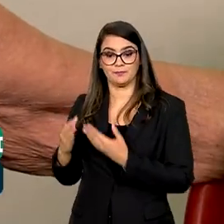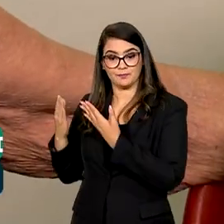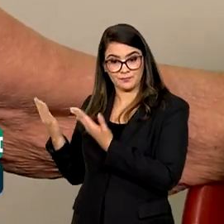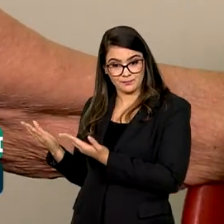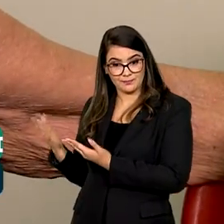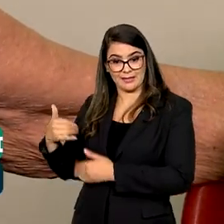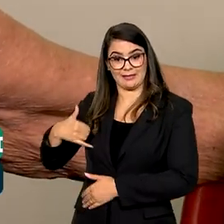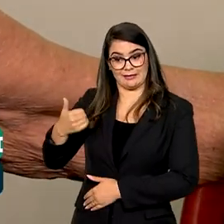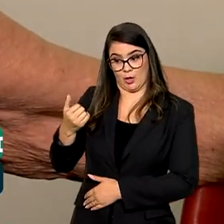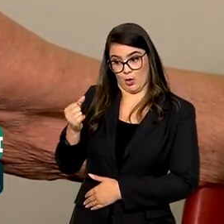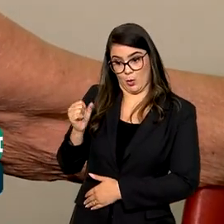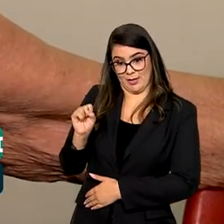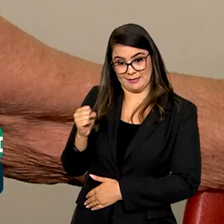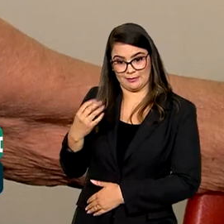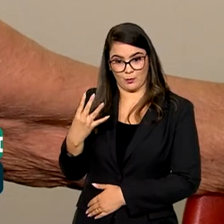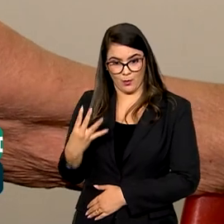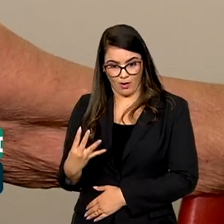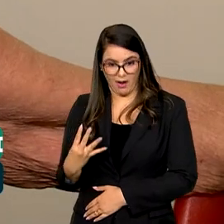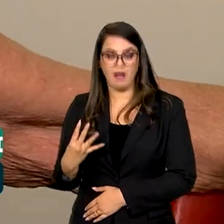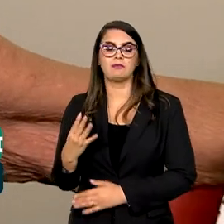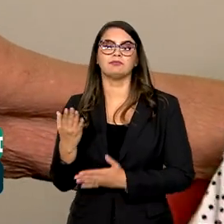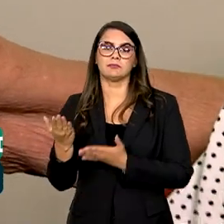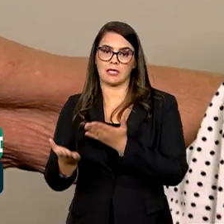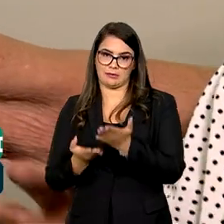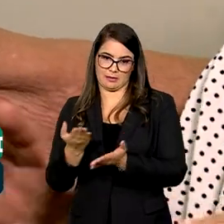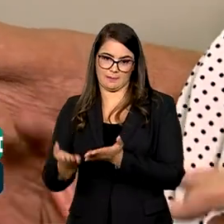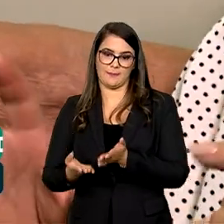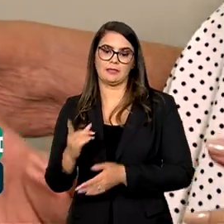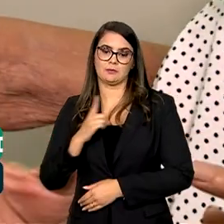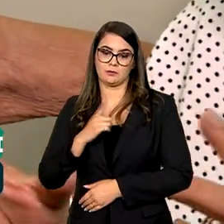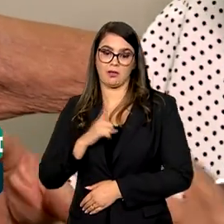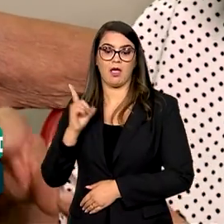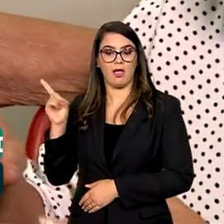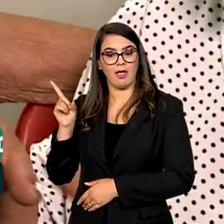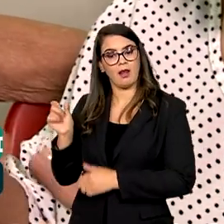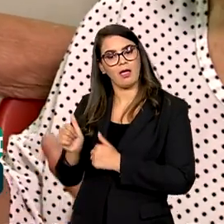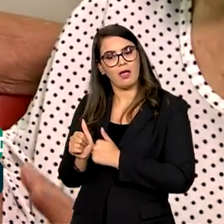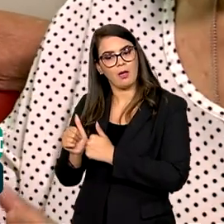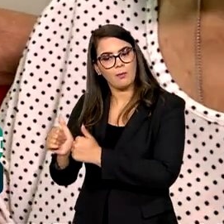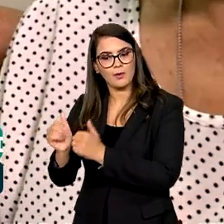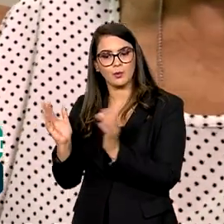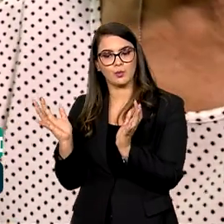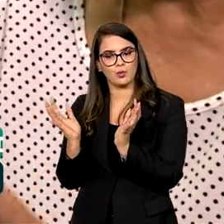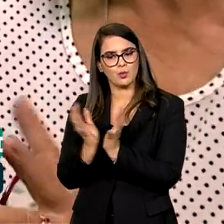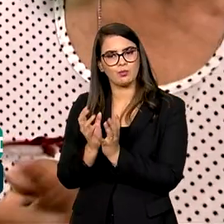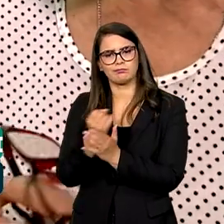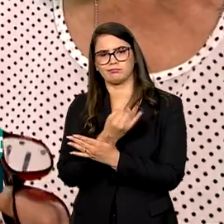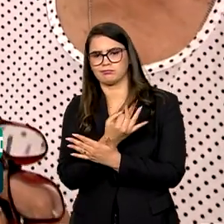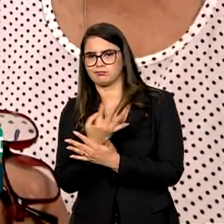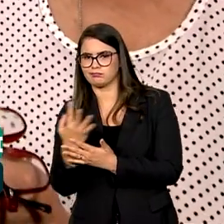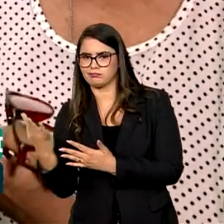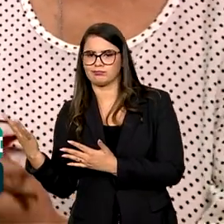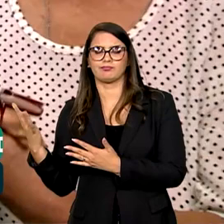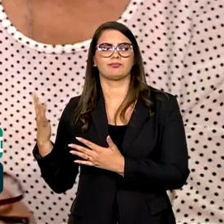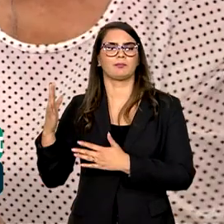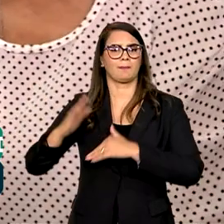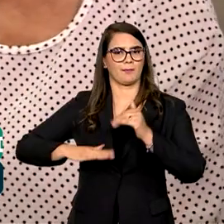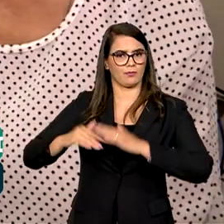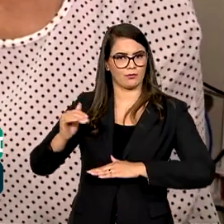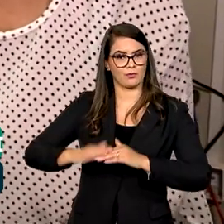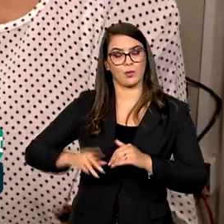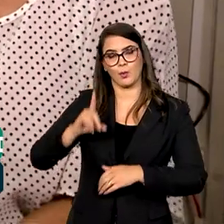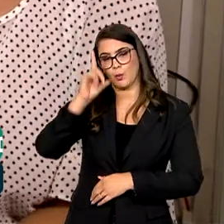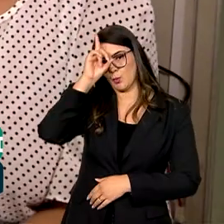de 84 anos, está em tratamento. Ela é acompanhada por uma equipe multidisciplinar no